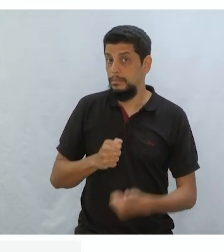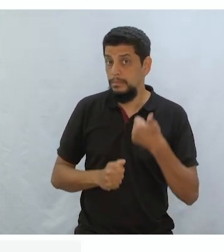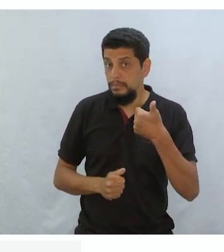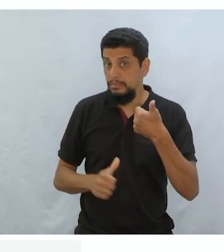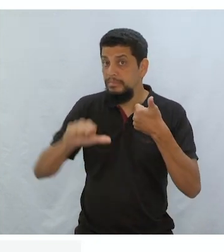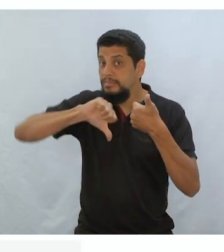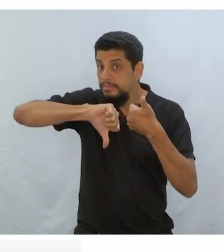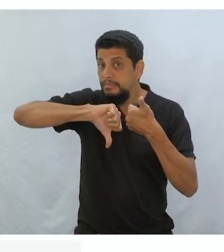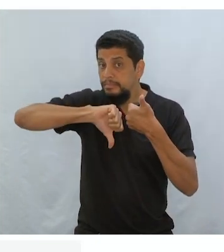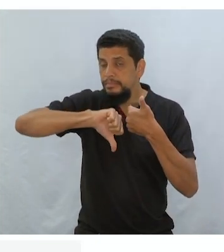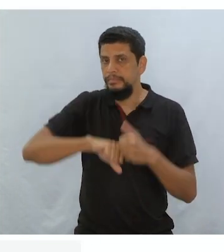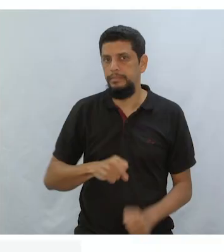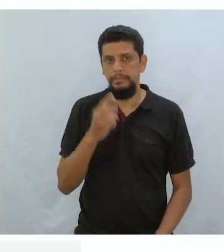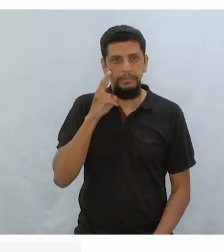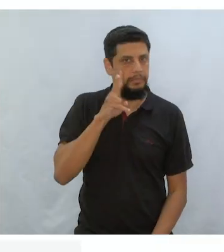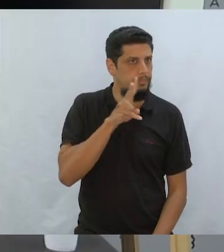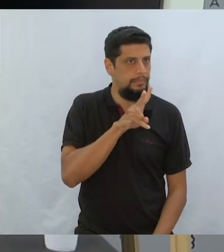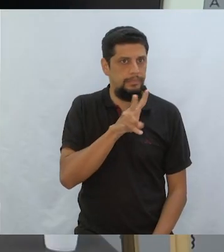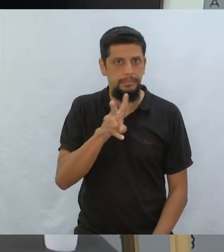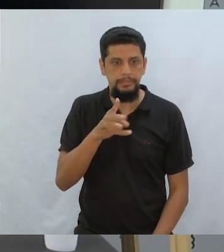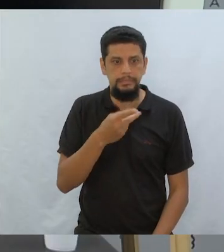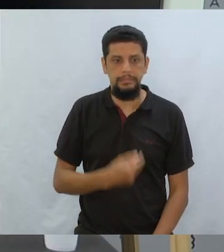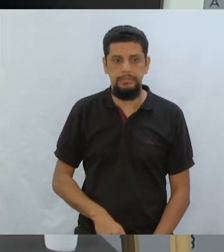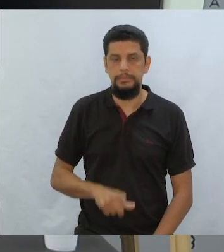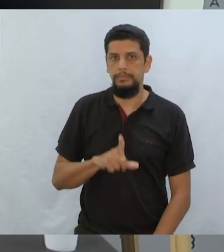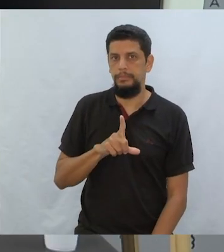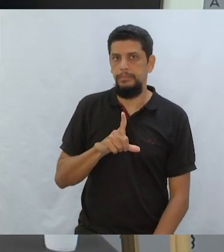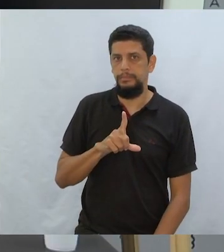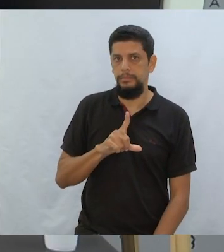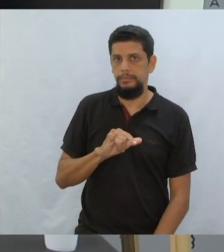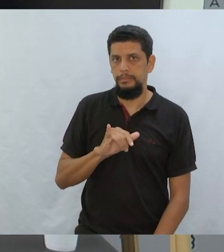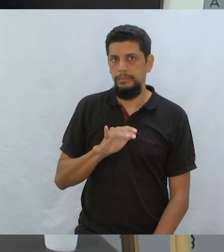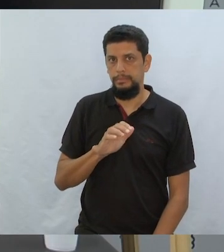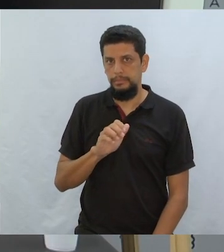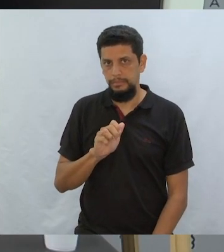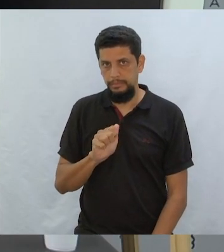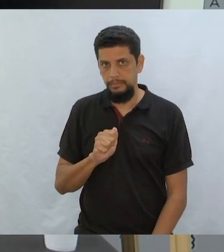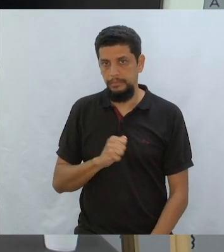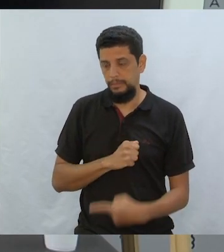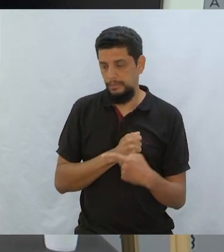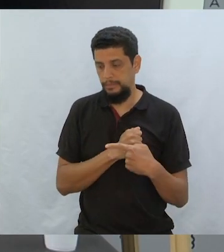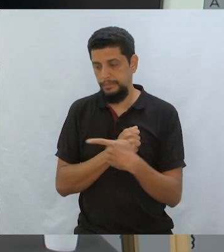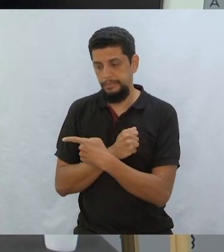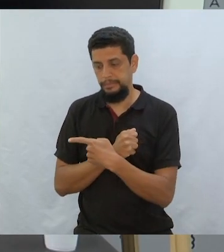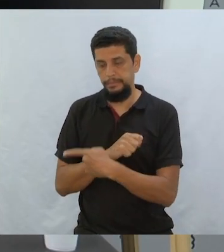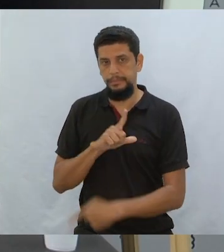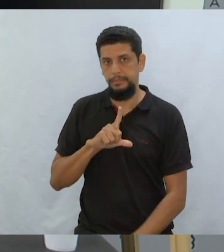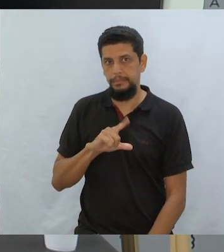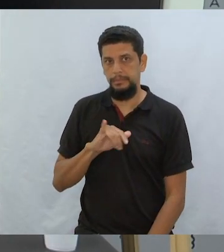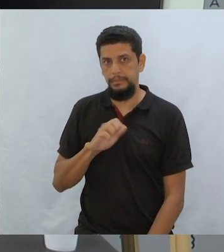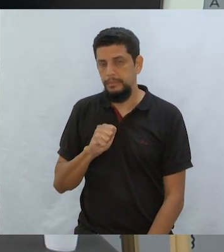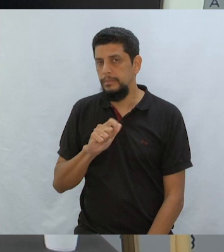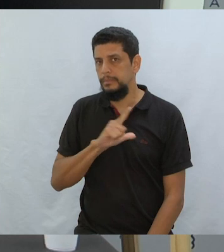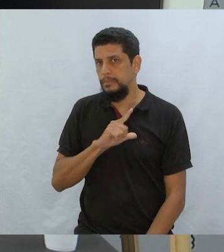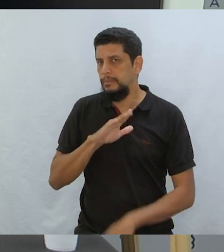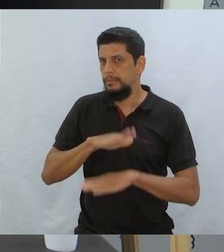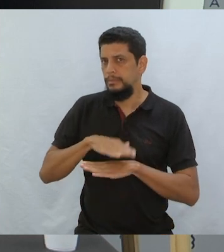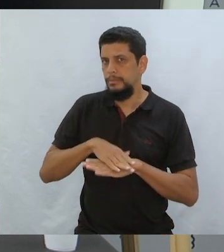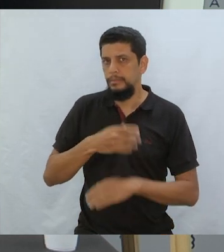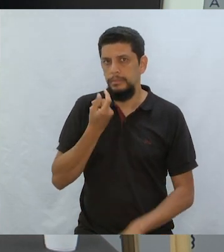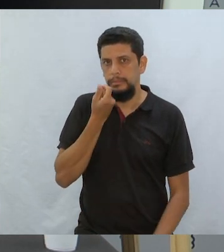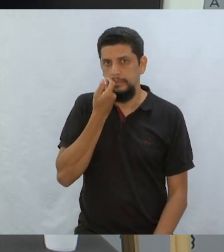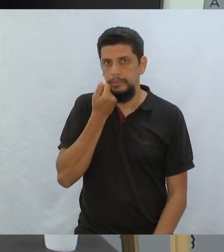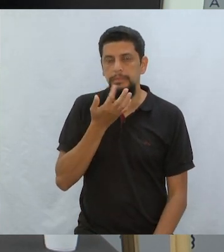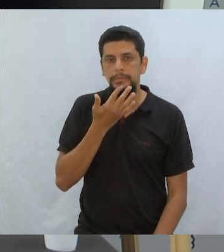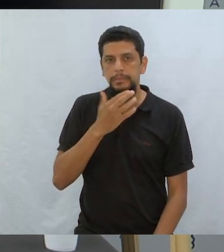não? Então, observando os dois estojos, ó. A Lia. Lia é essa daqui. Essa aqui é a Ana. A Lia tem mais